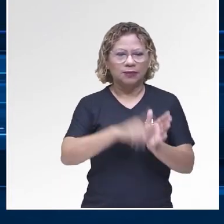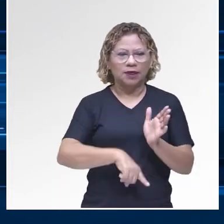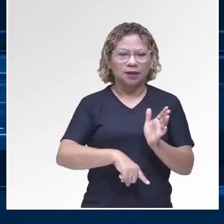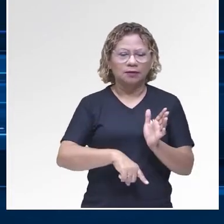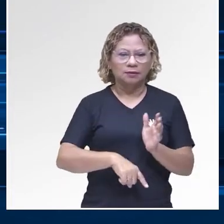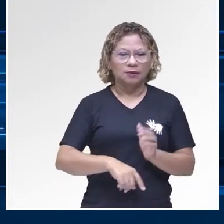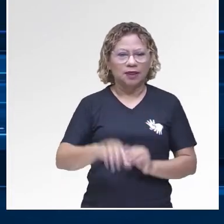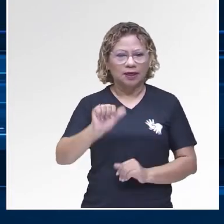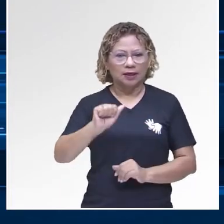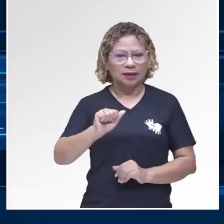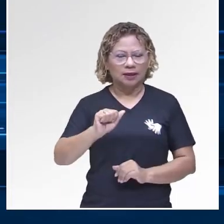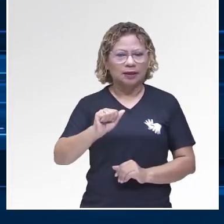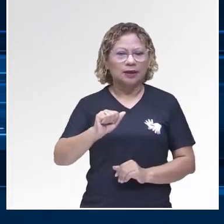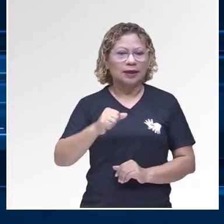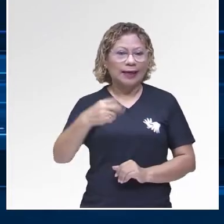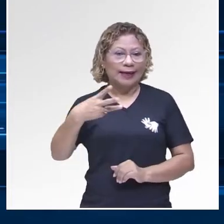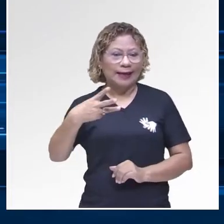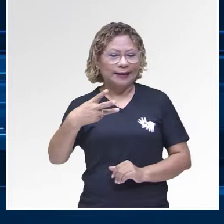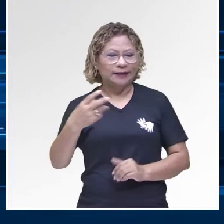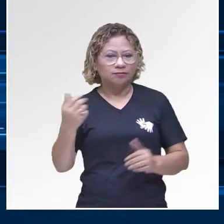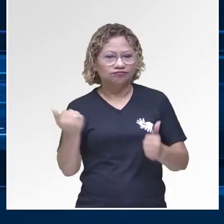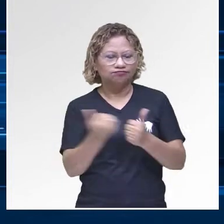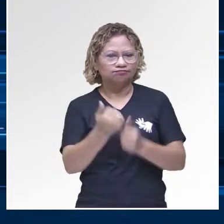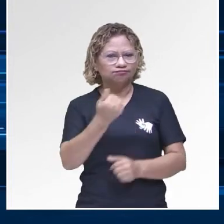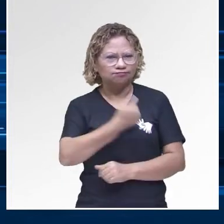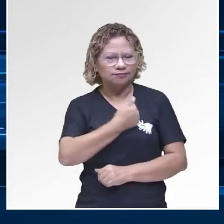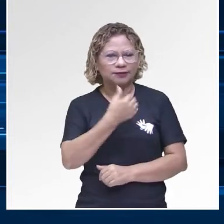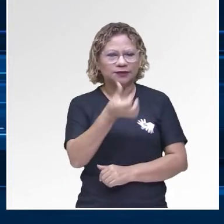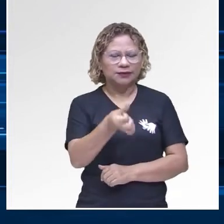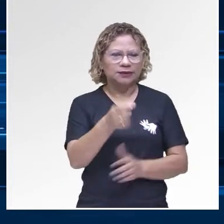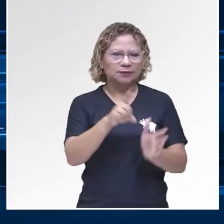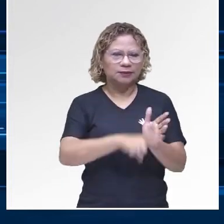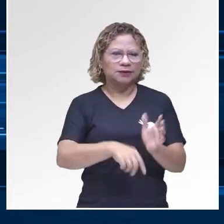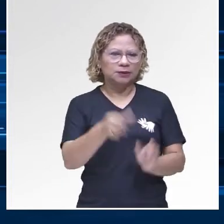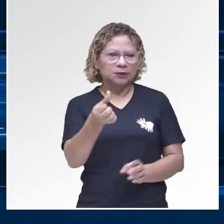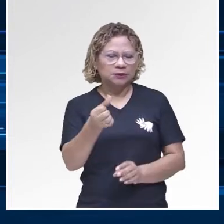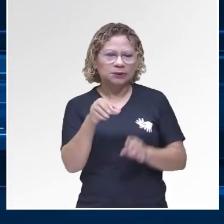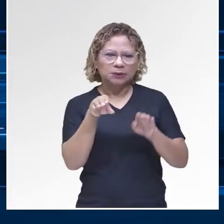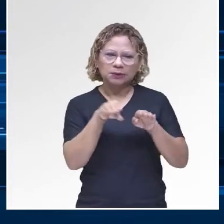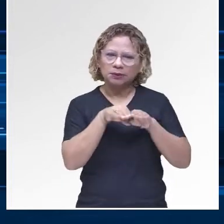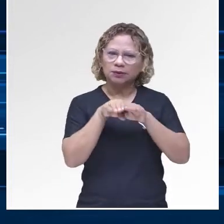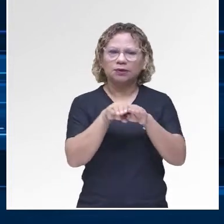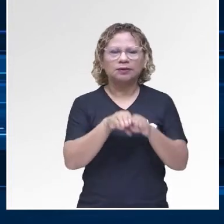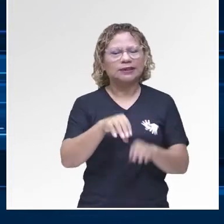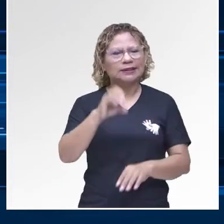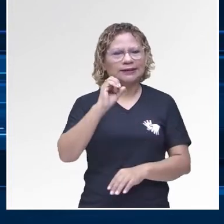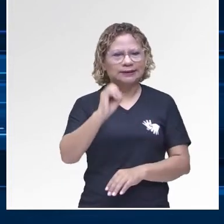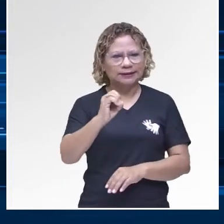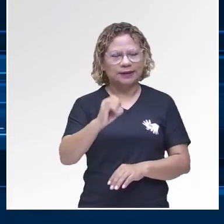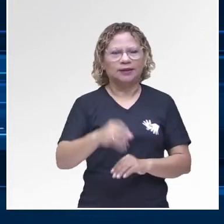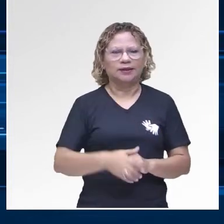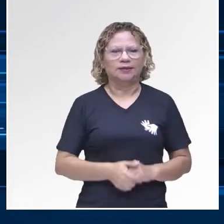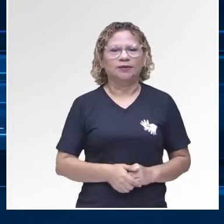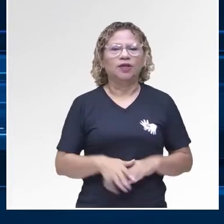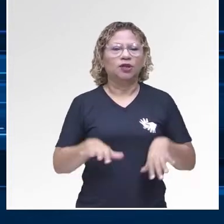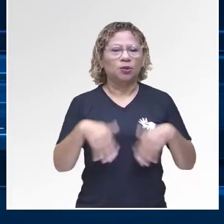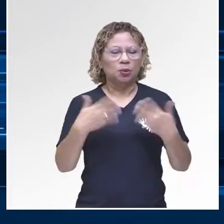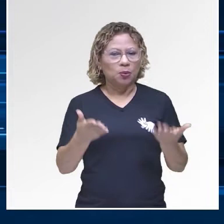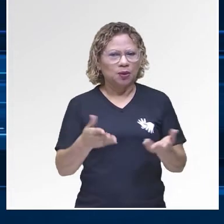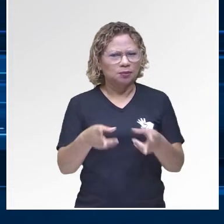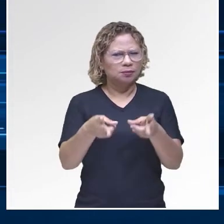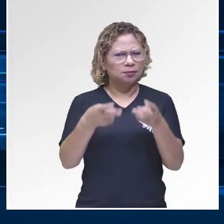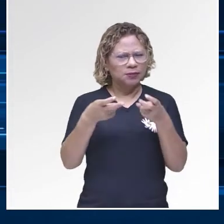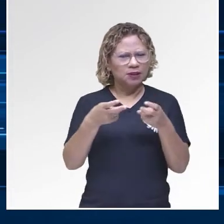né? Ou seja, ela é igual a 0. Quando isso ocorre, nós dizemos que a PA